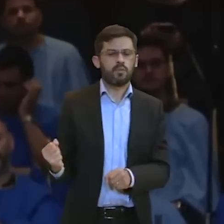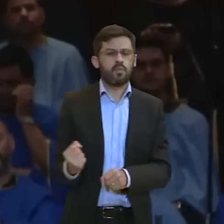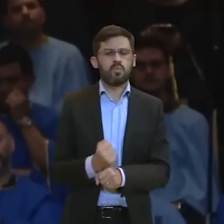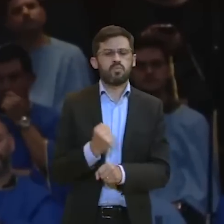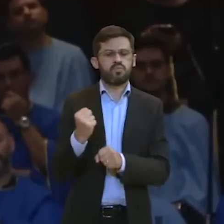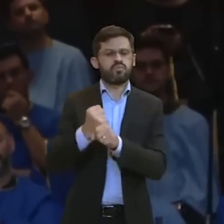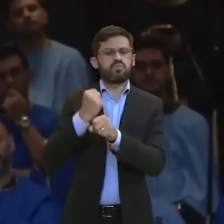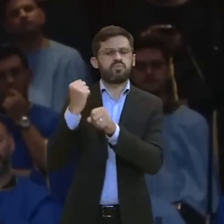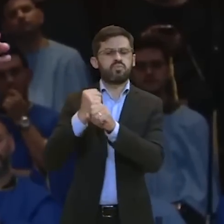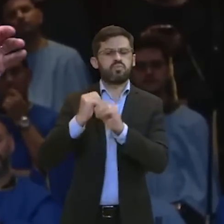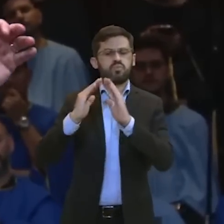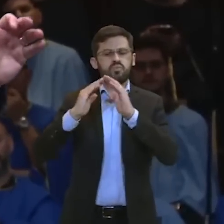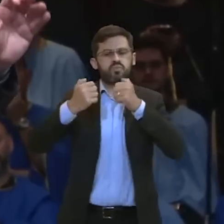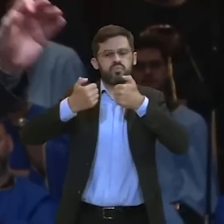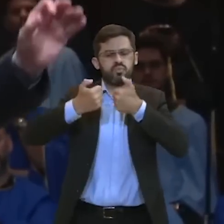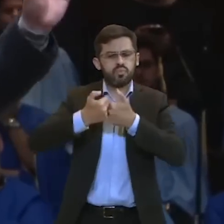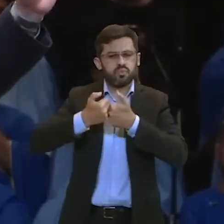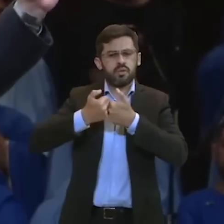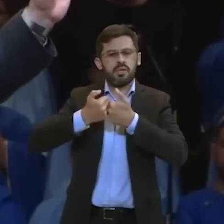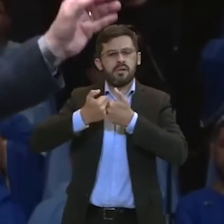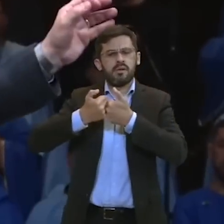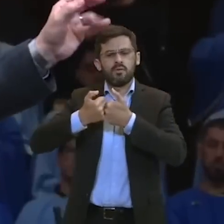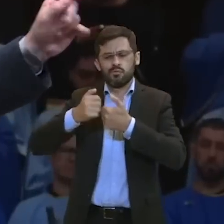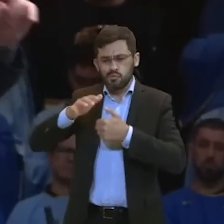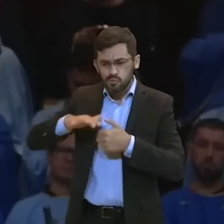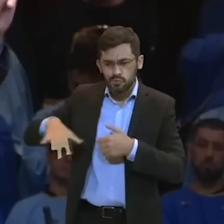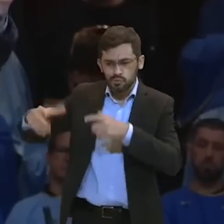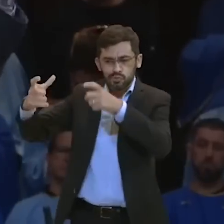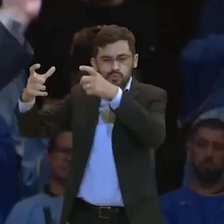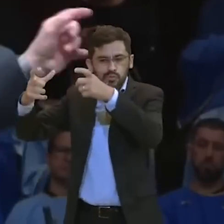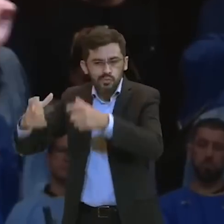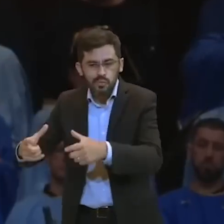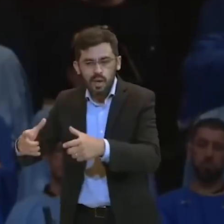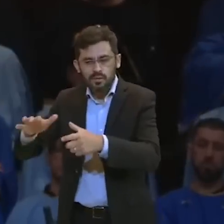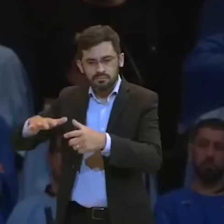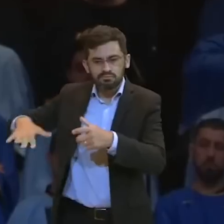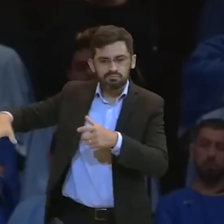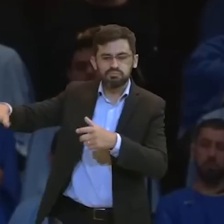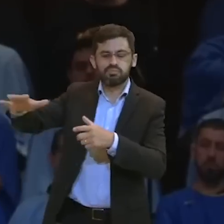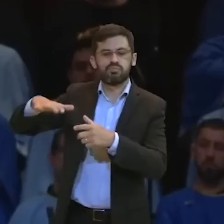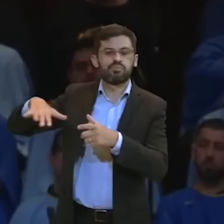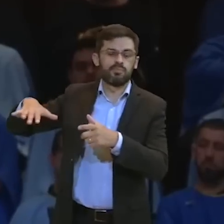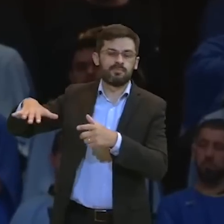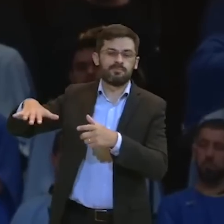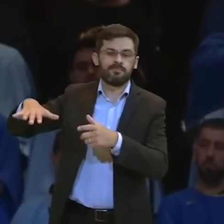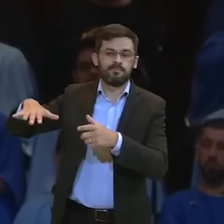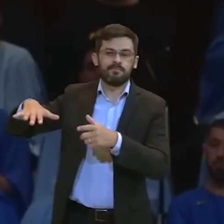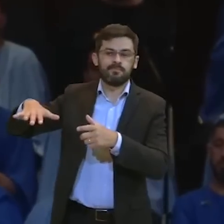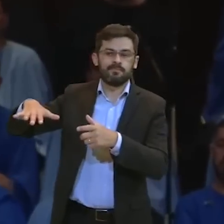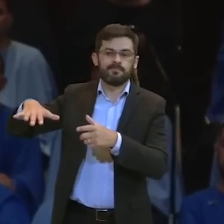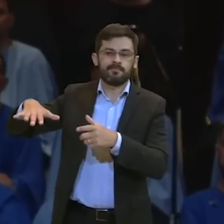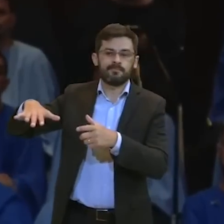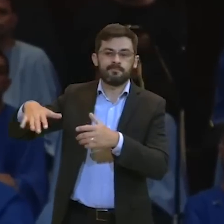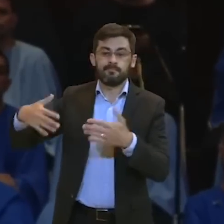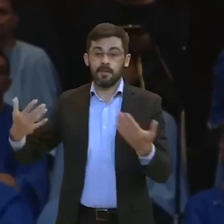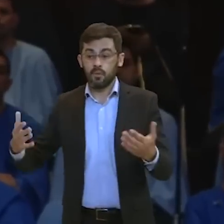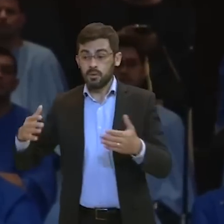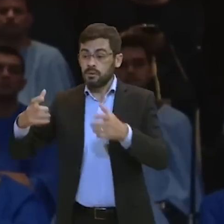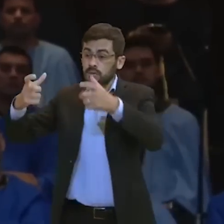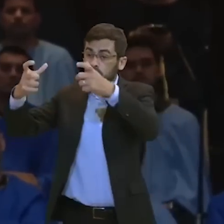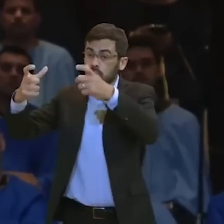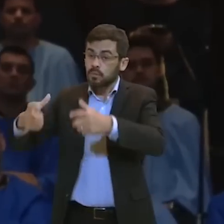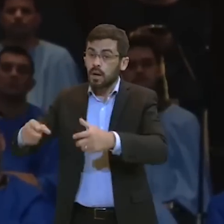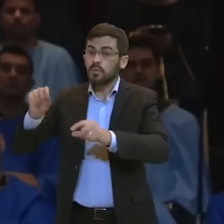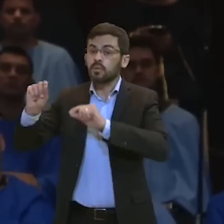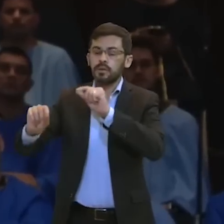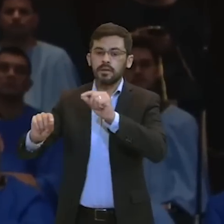um templo no vale dos filhos de Rinom, Ben-Rinom. E nesse